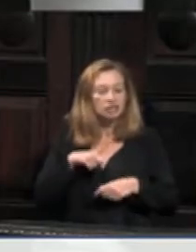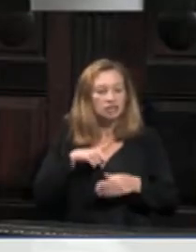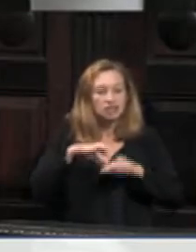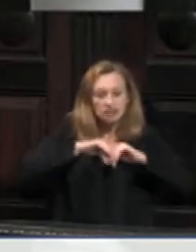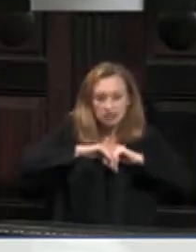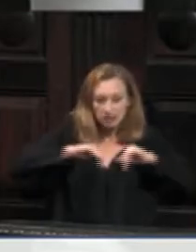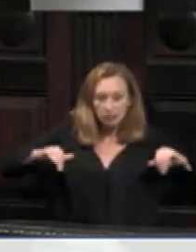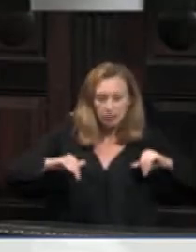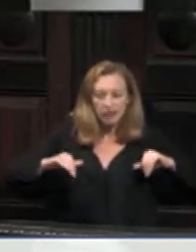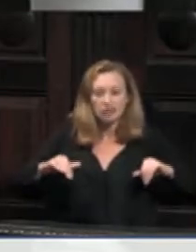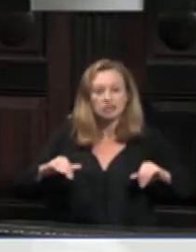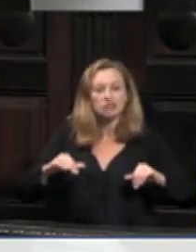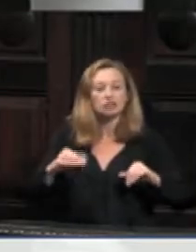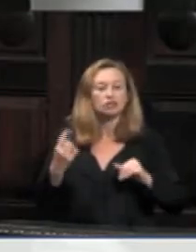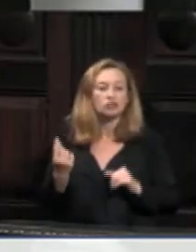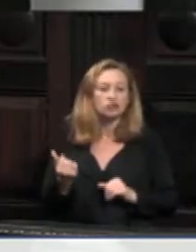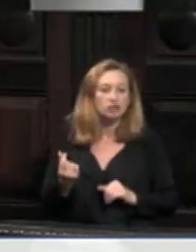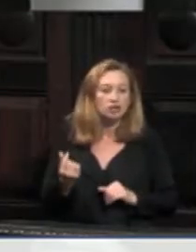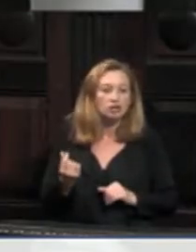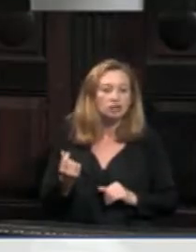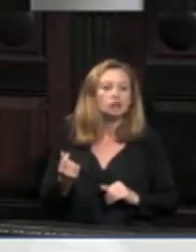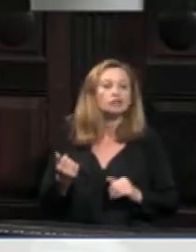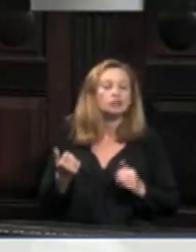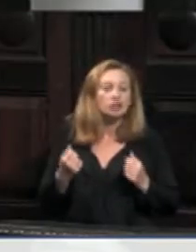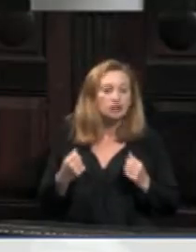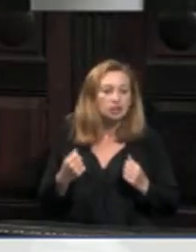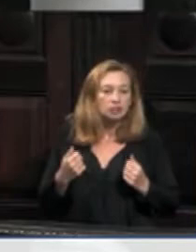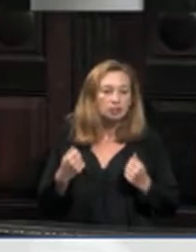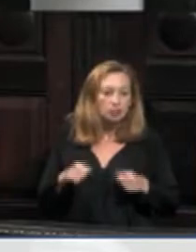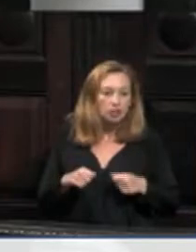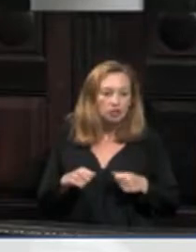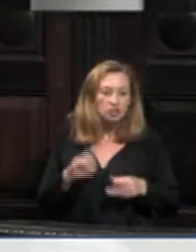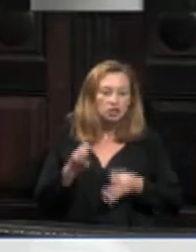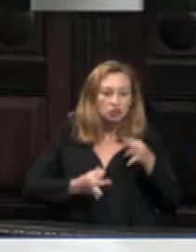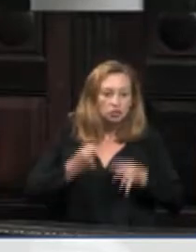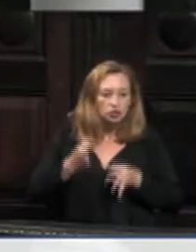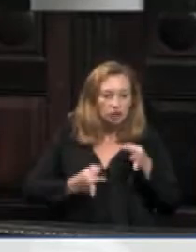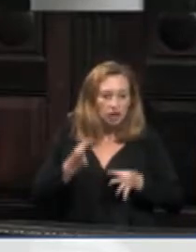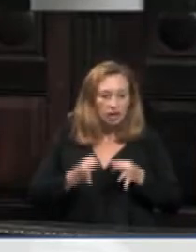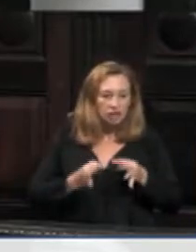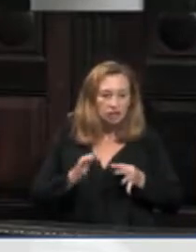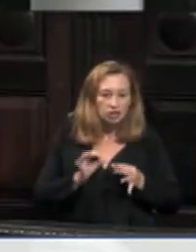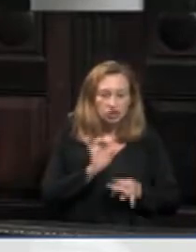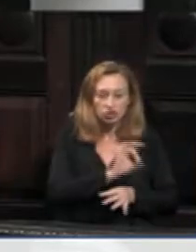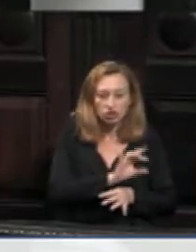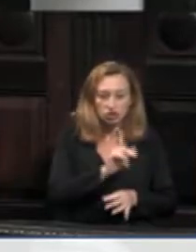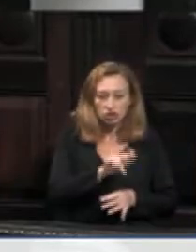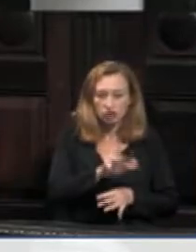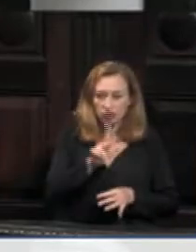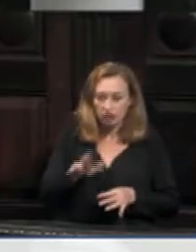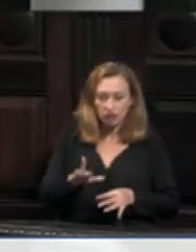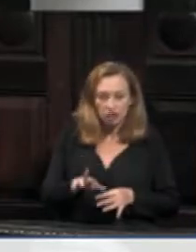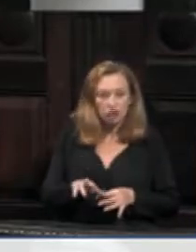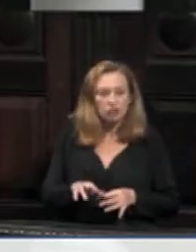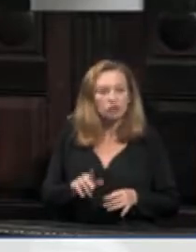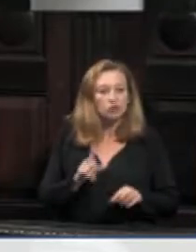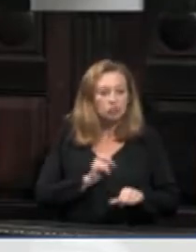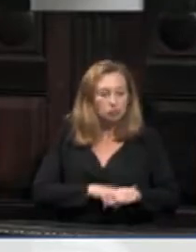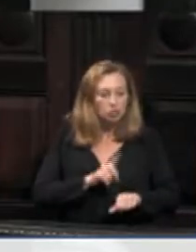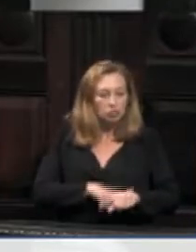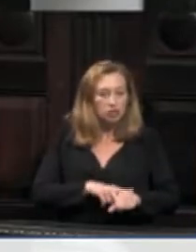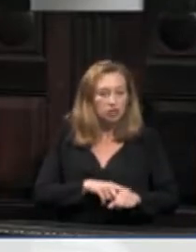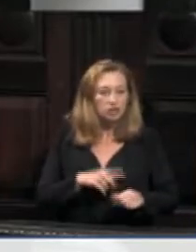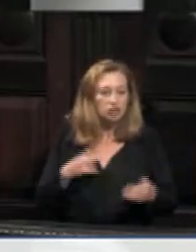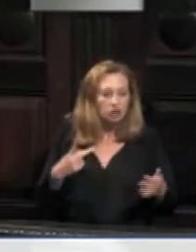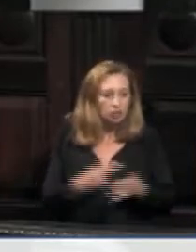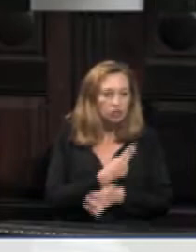separação das contas para que sejam processadas em autos distintos, quando ocorrer que o cargo